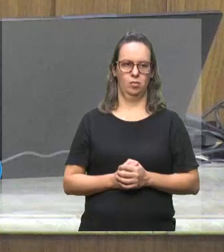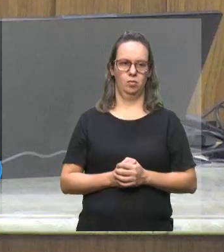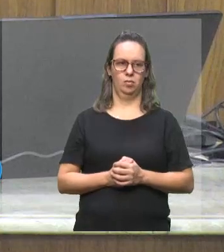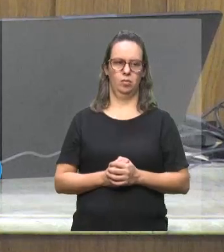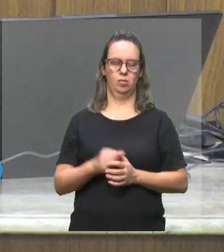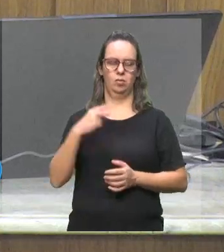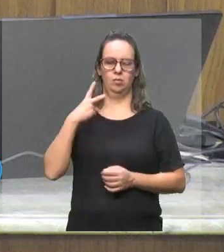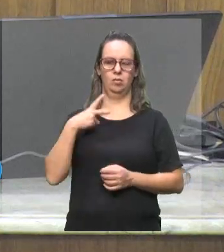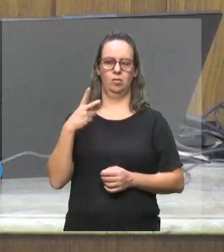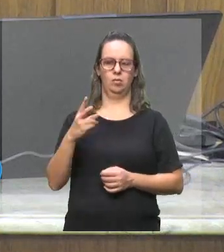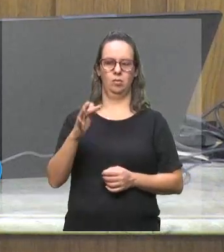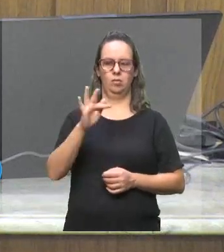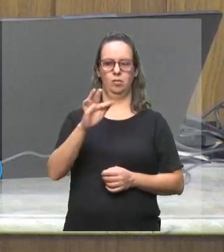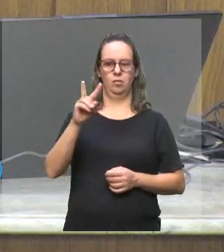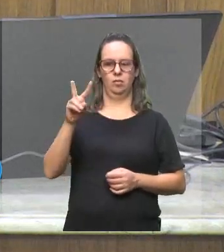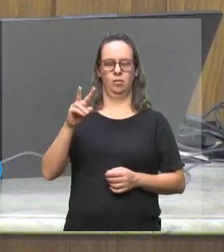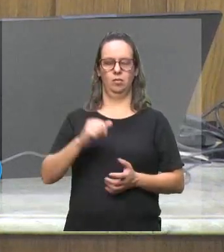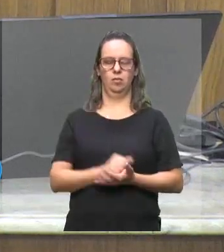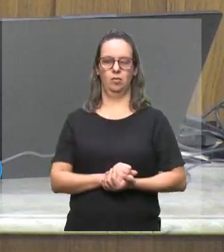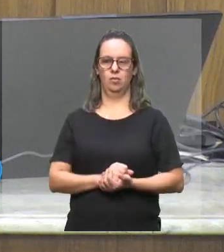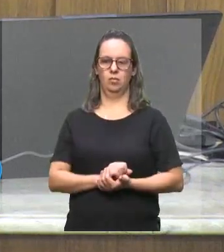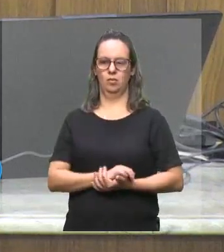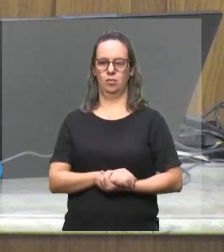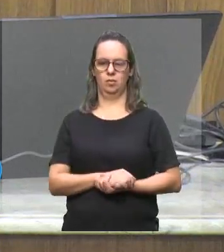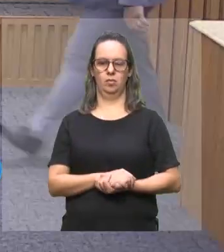o vereador Fernando Vieira.